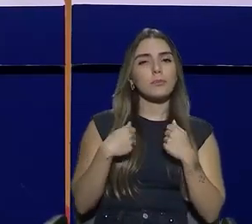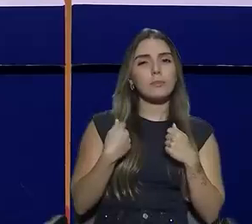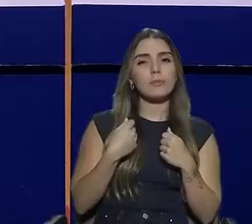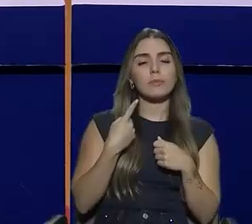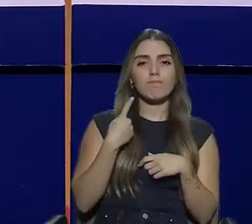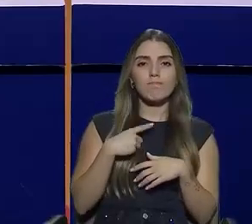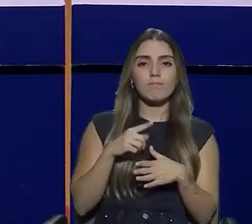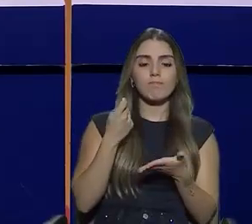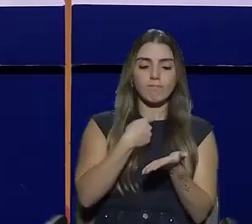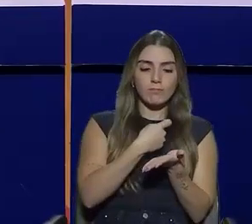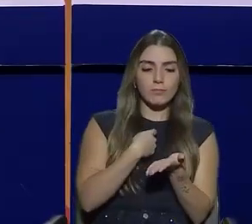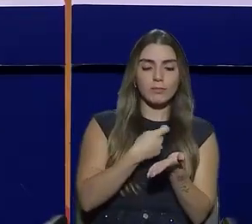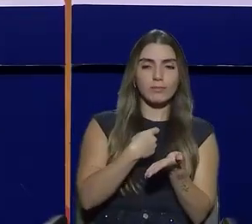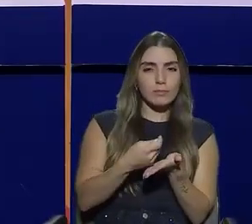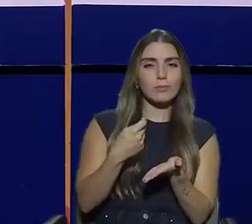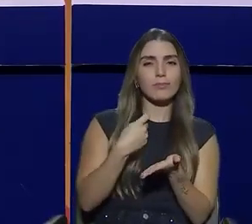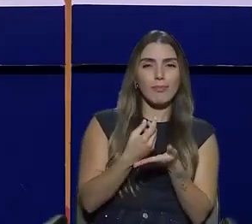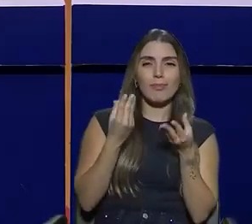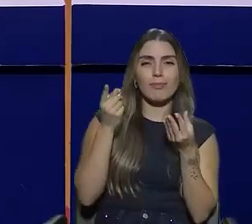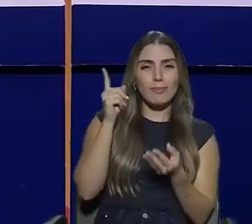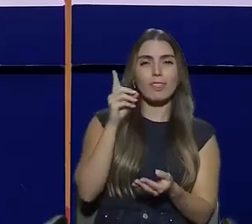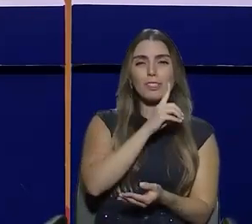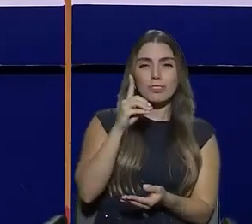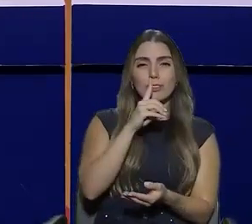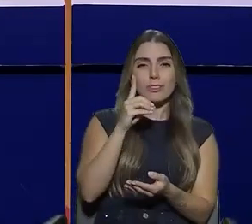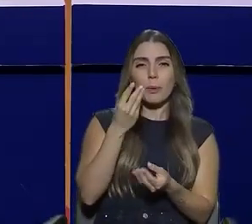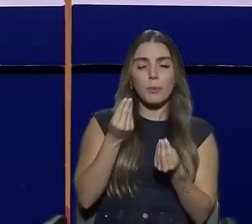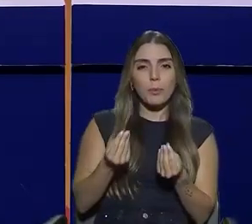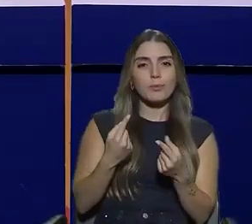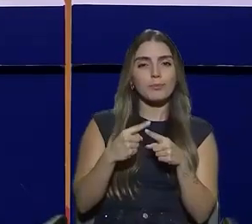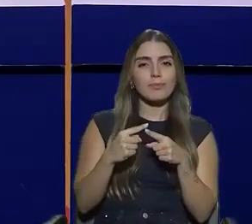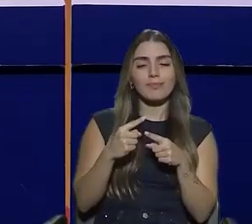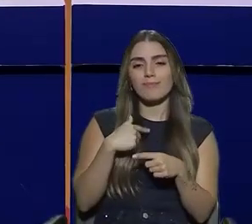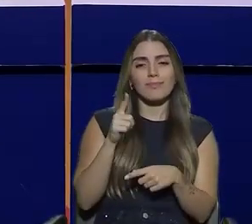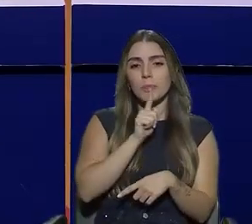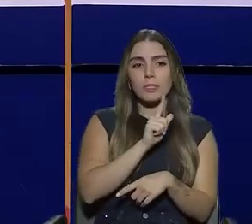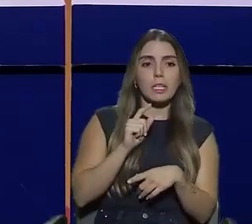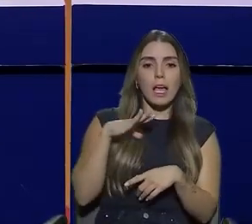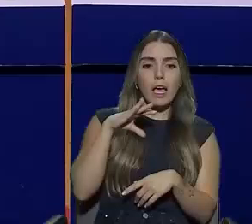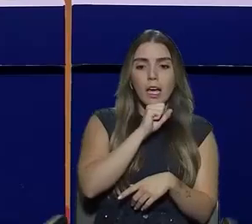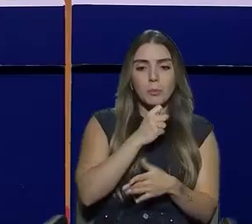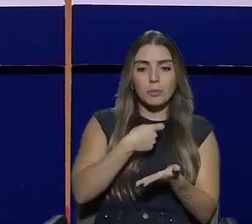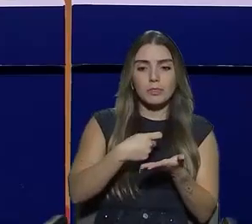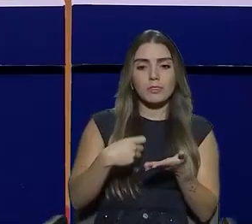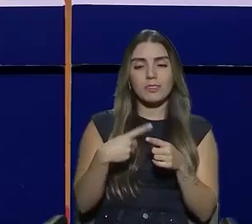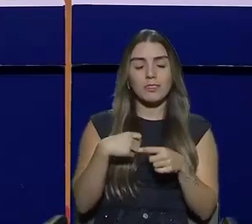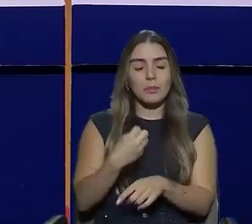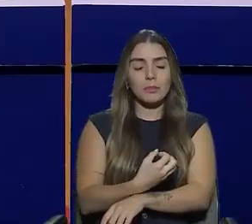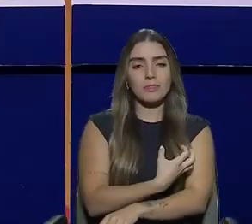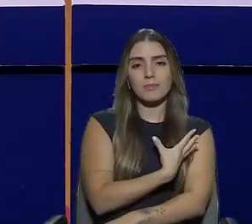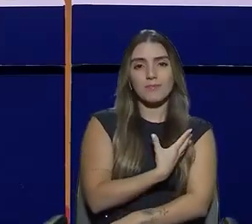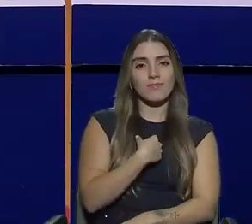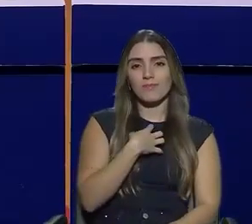conseguia escrever de uma vez, porque eu me emocionava e eu acabava não me